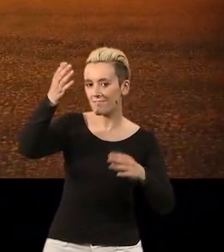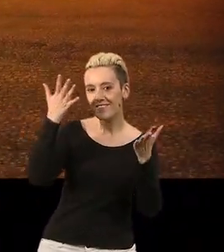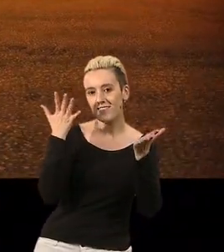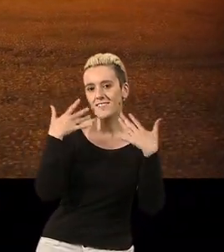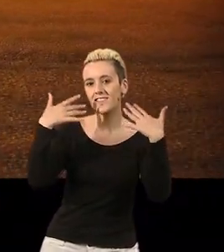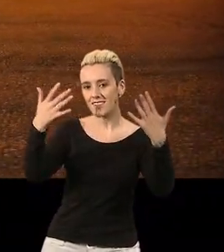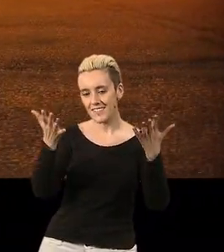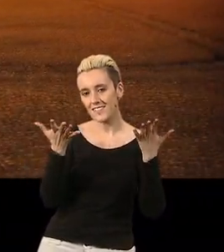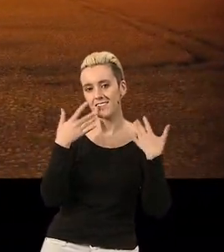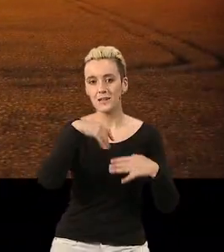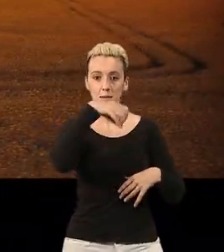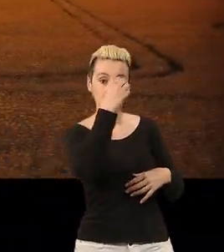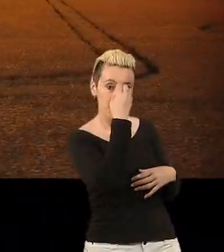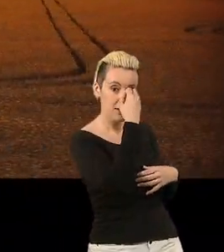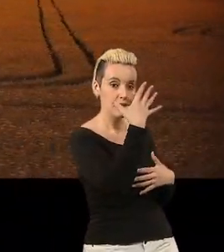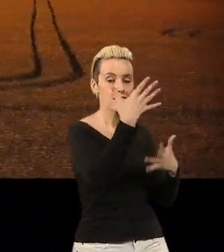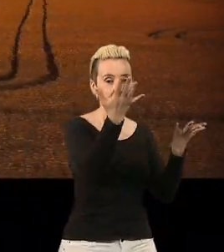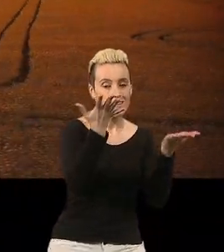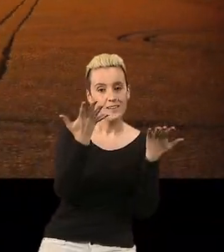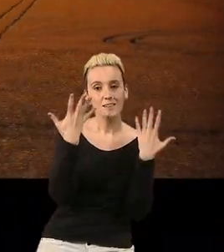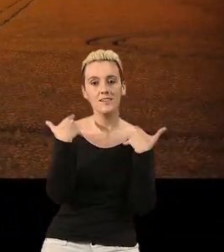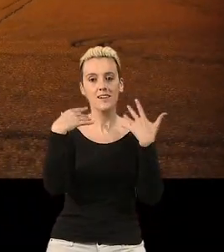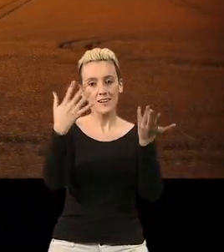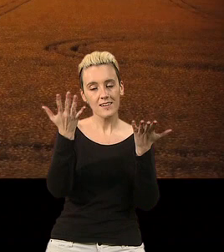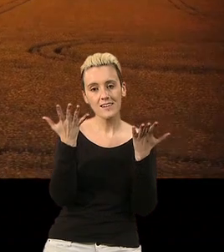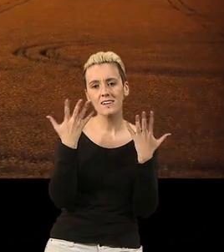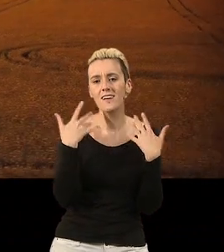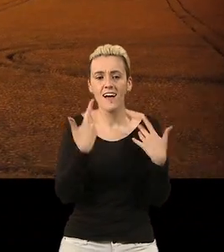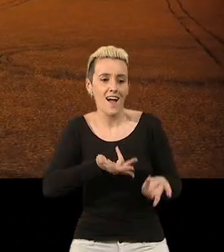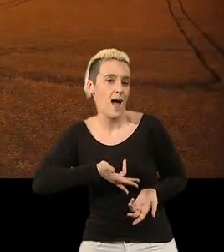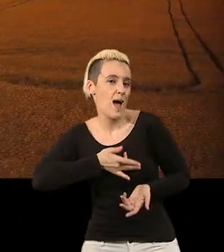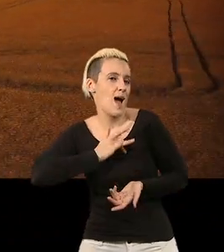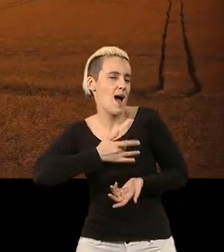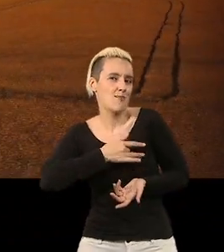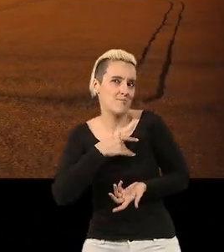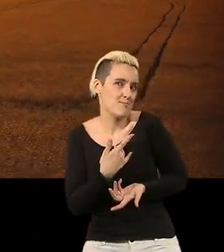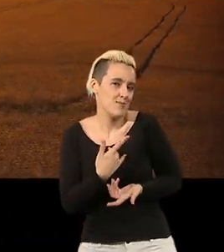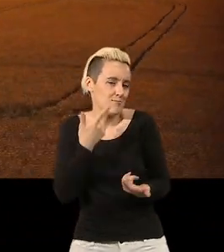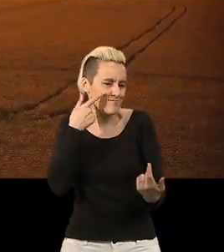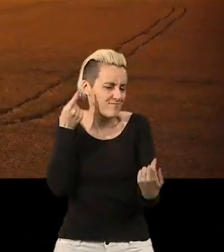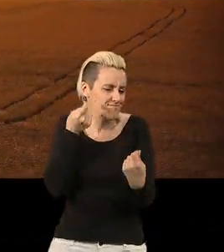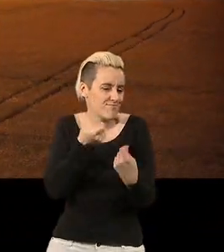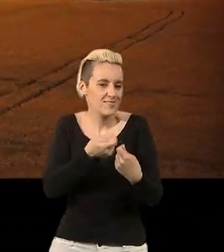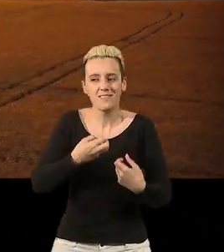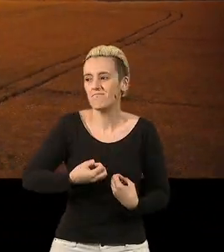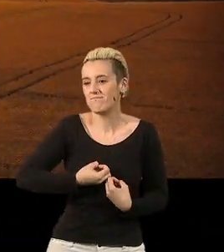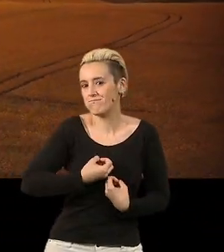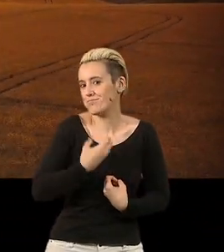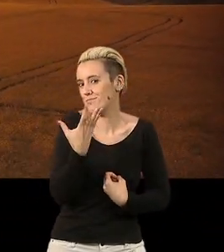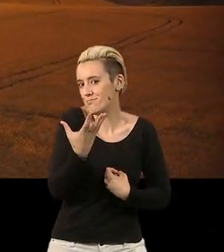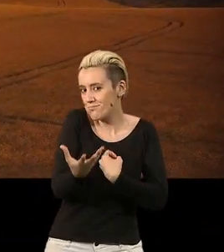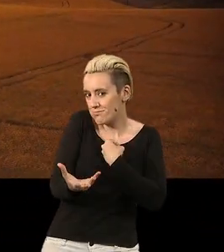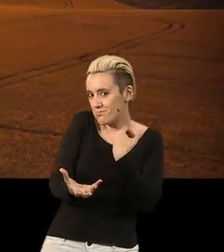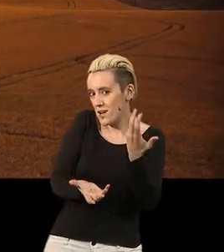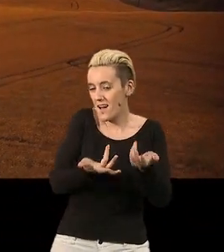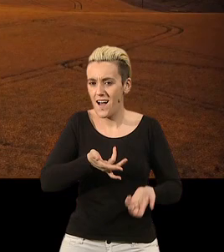Primavera, primavera, tempo de tomar amores, tempo de